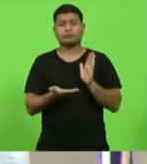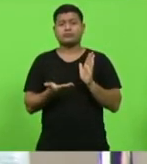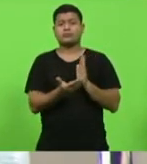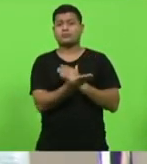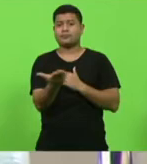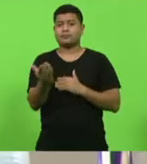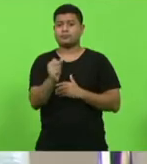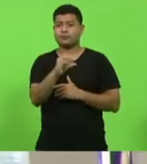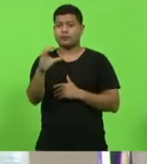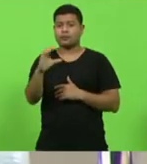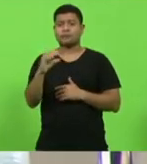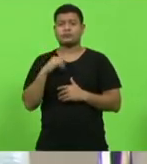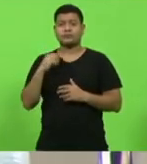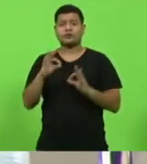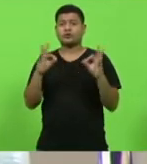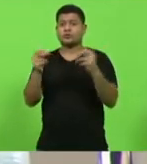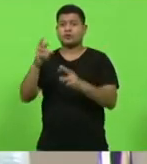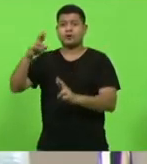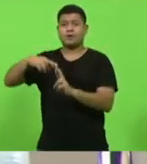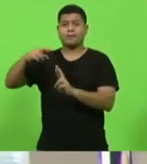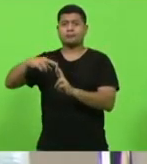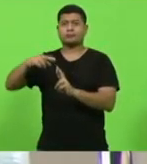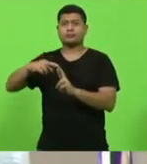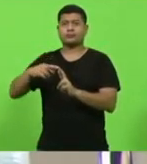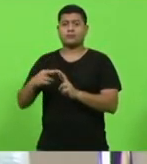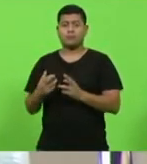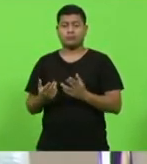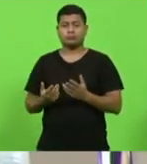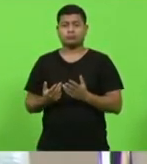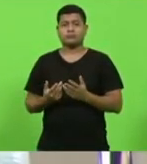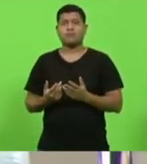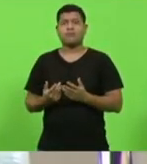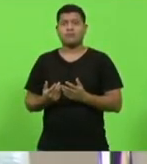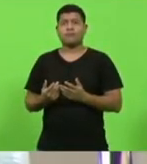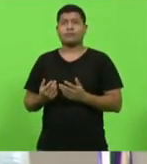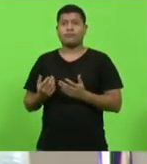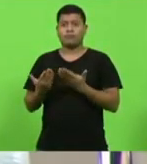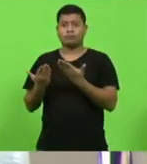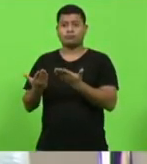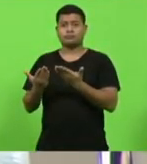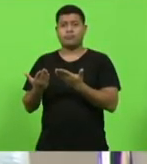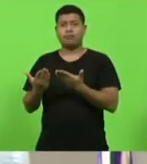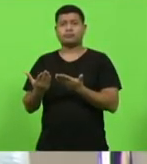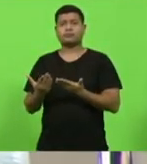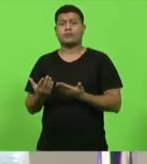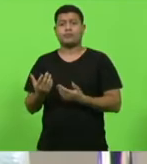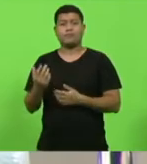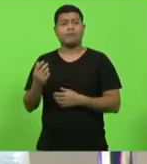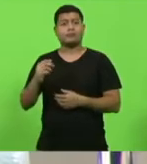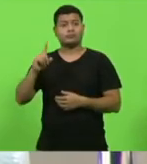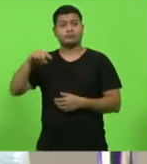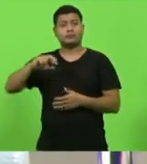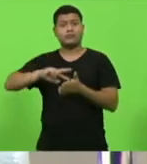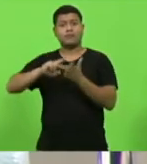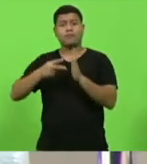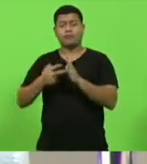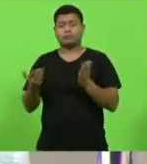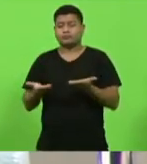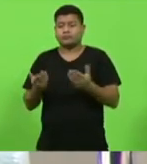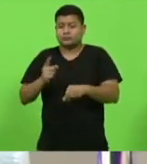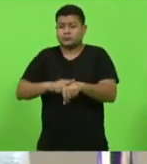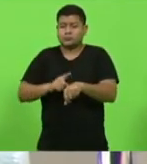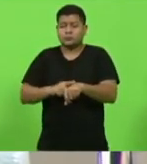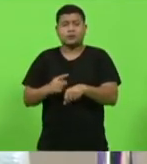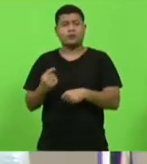todos aqui fizeram referência de uma forma bem preciosa do quanto significa este momento para